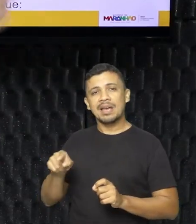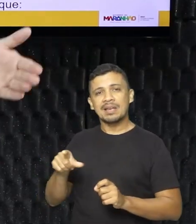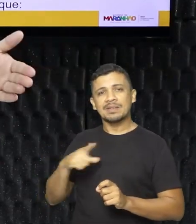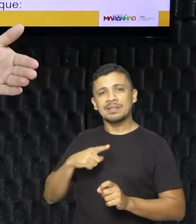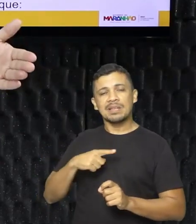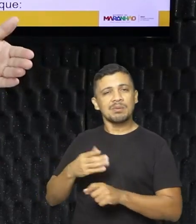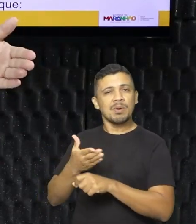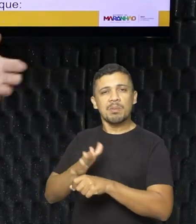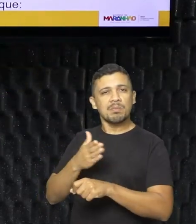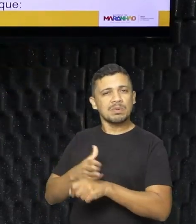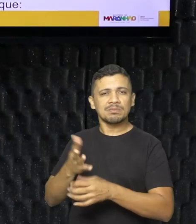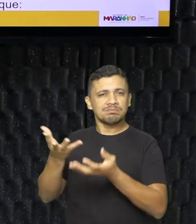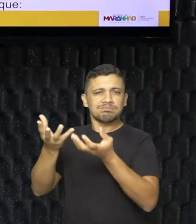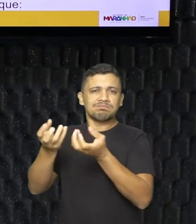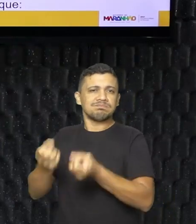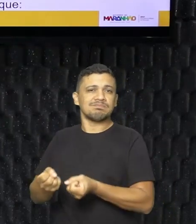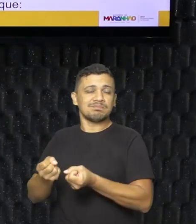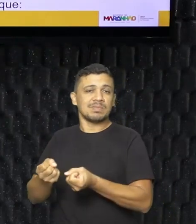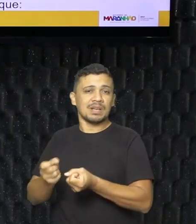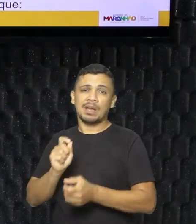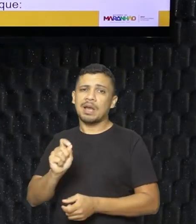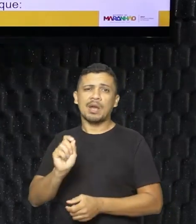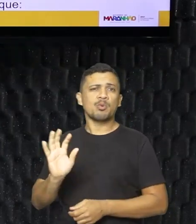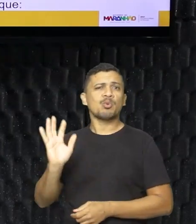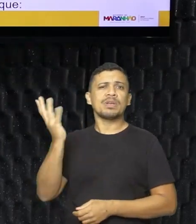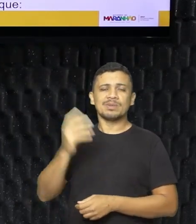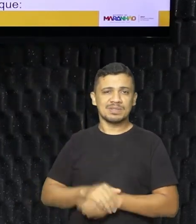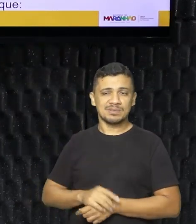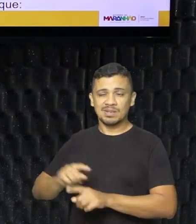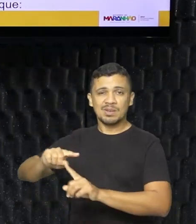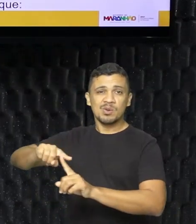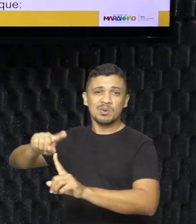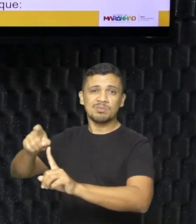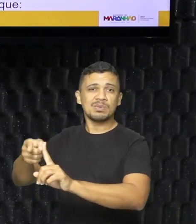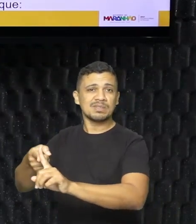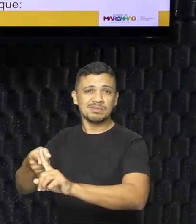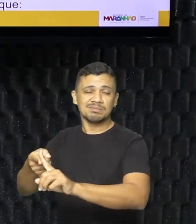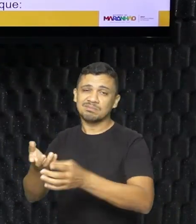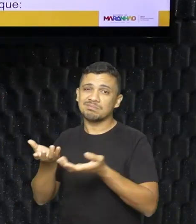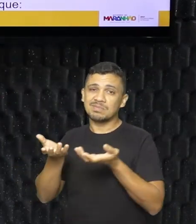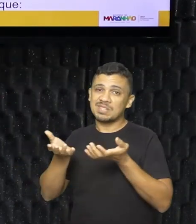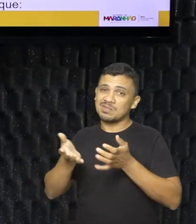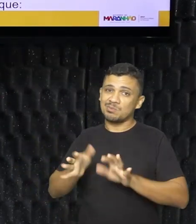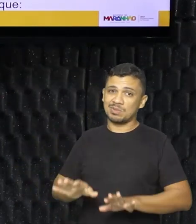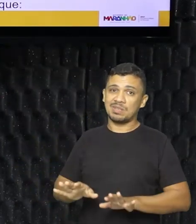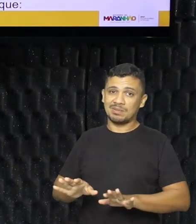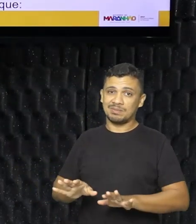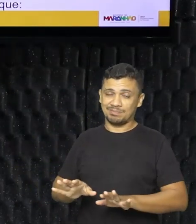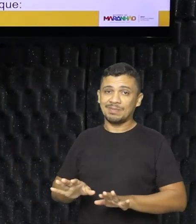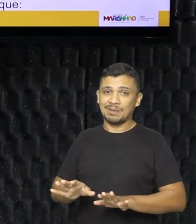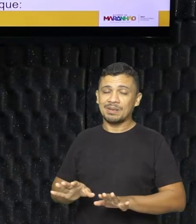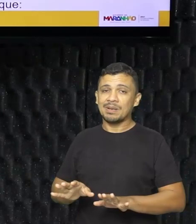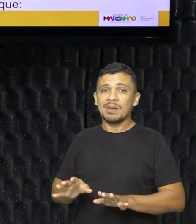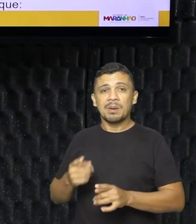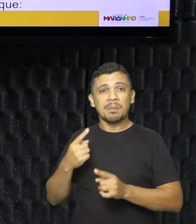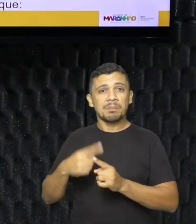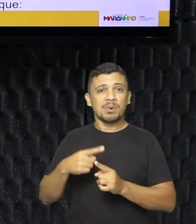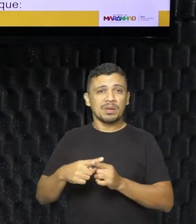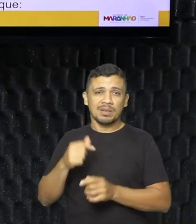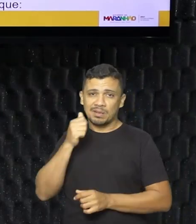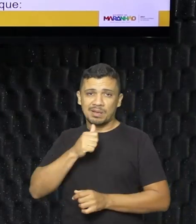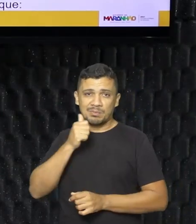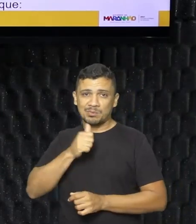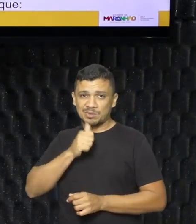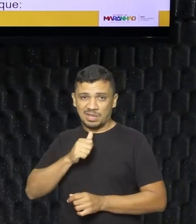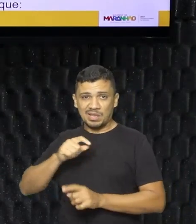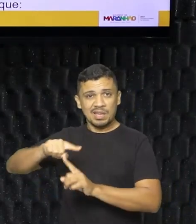suas práticas. E o resultado foi uma gravidez indesejada. Quando a gente fala gravidez sem querer, é uma gravidez